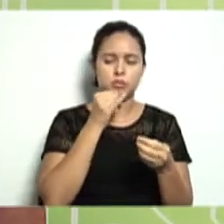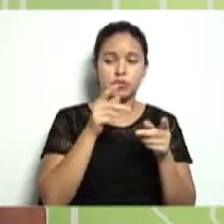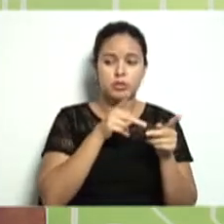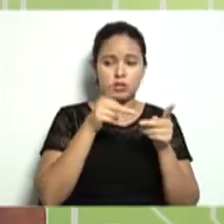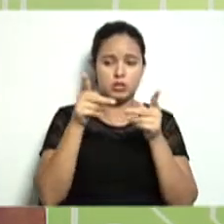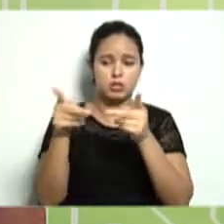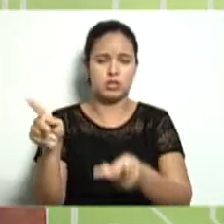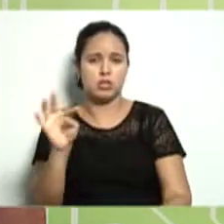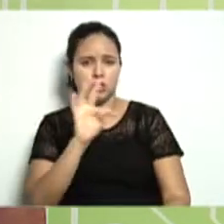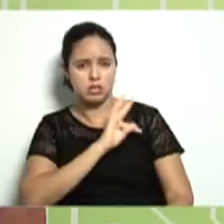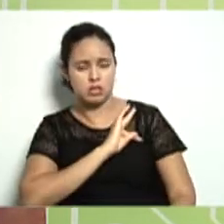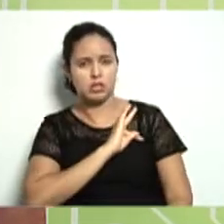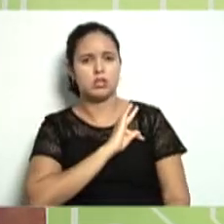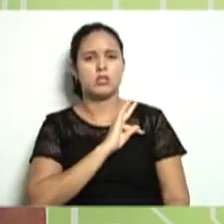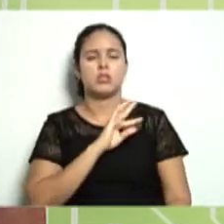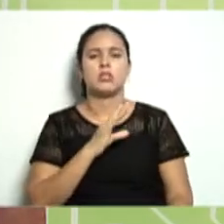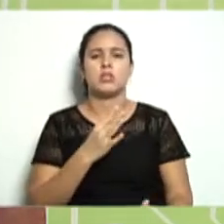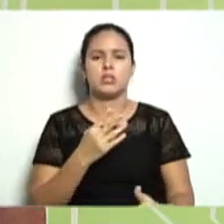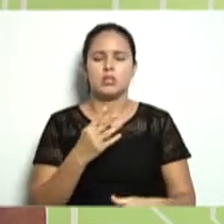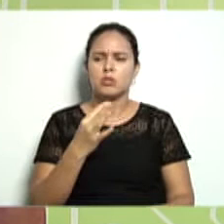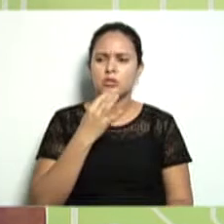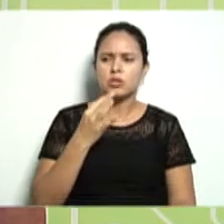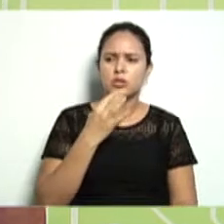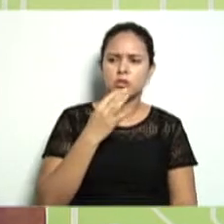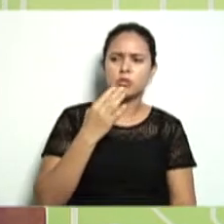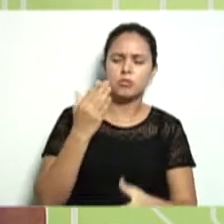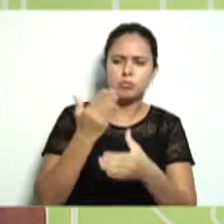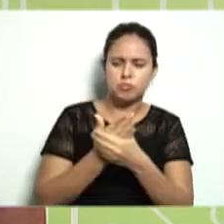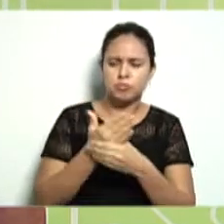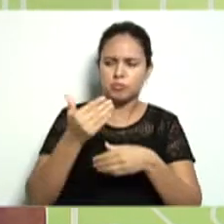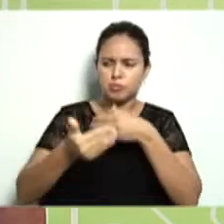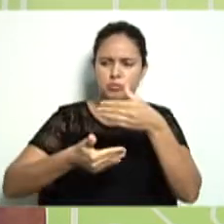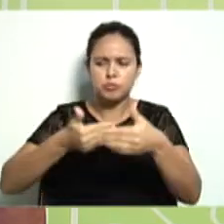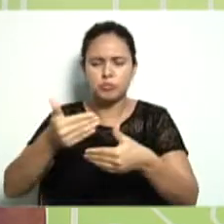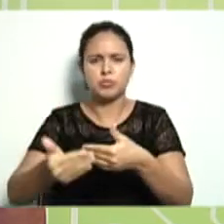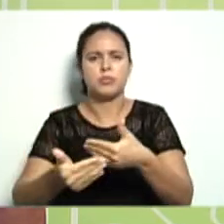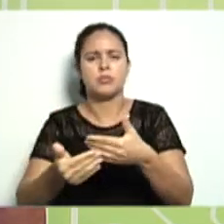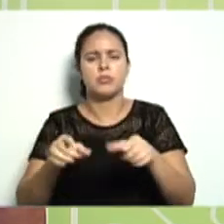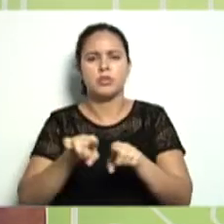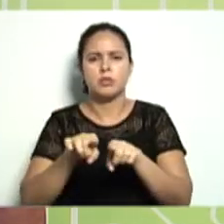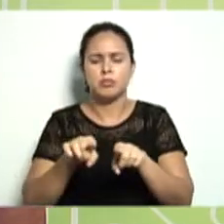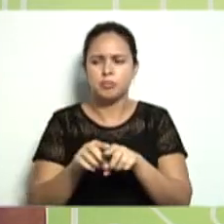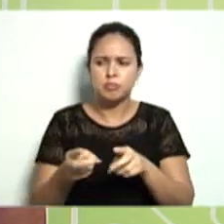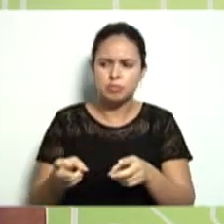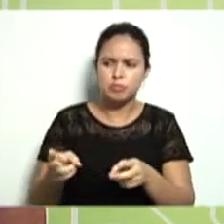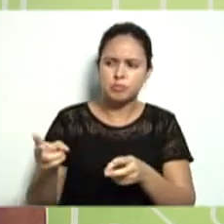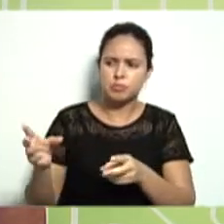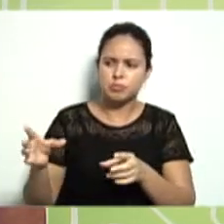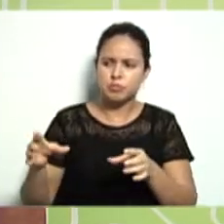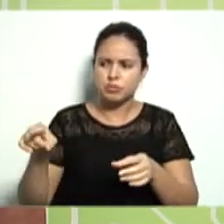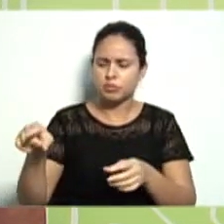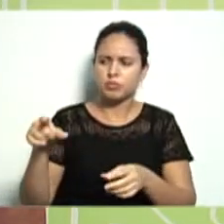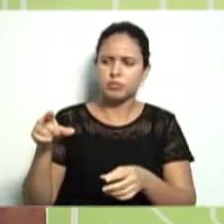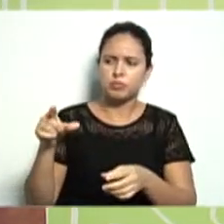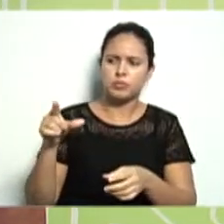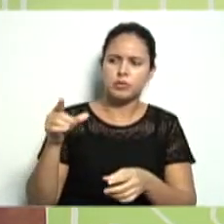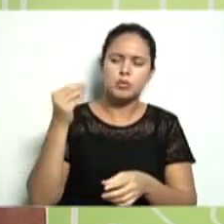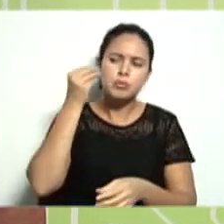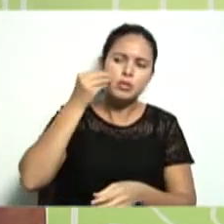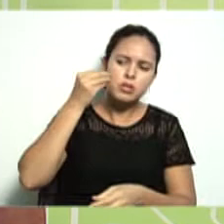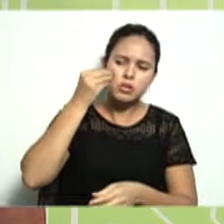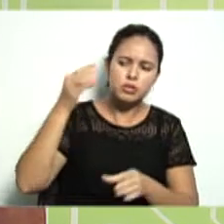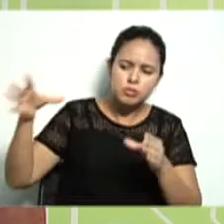gente conhecendo os processos operacionais e vendo aquilo que pode ser útil e implementado através da nossa